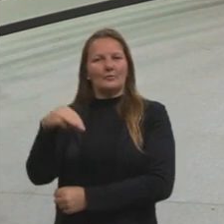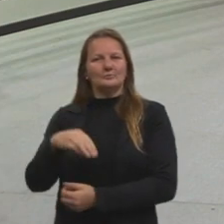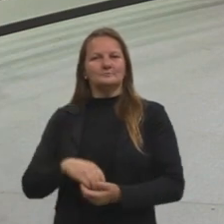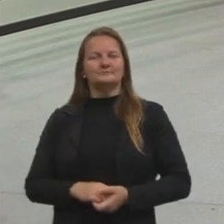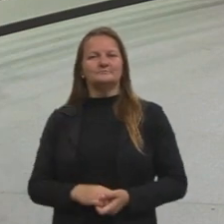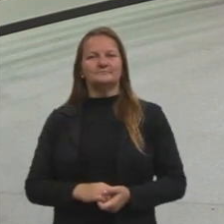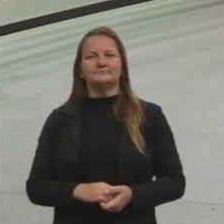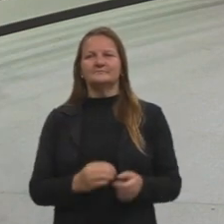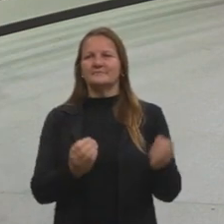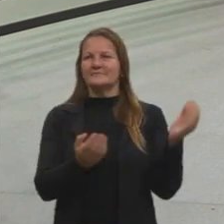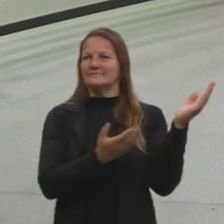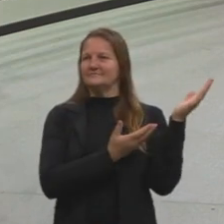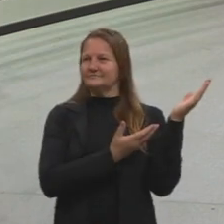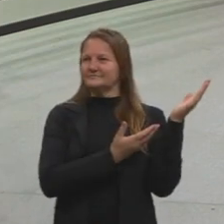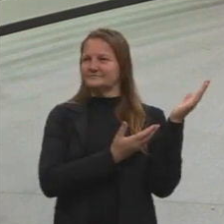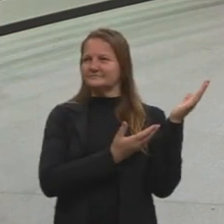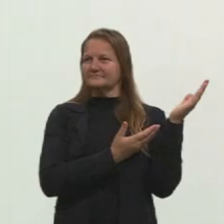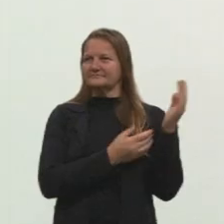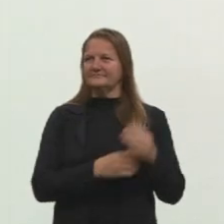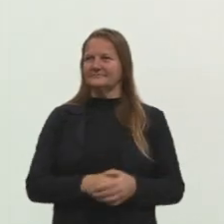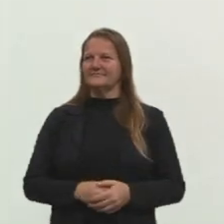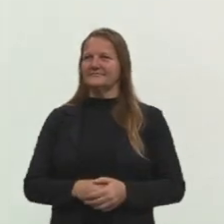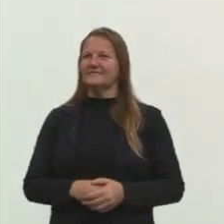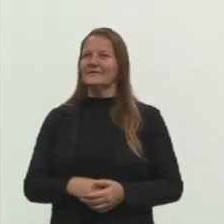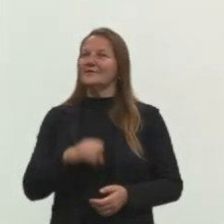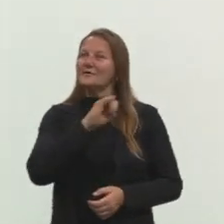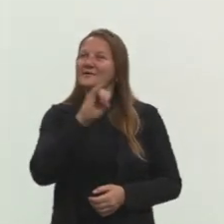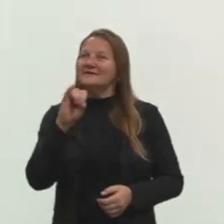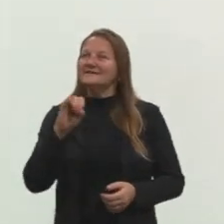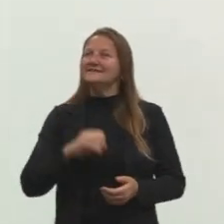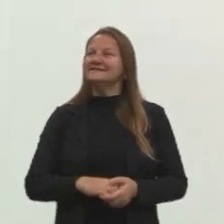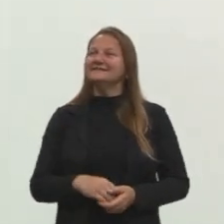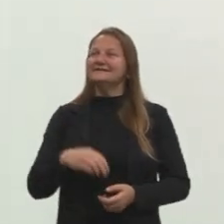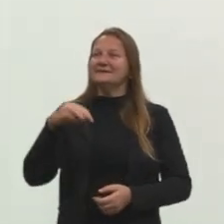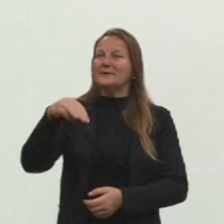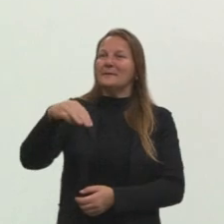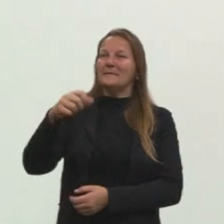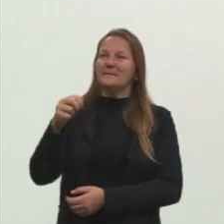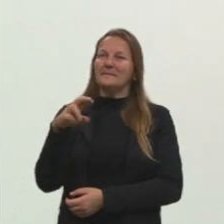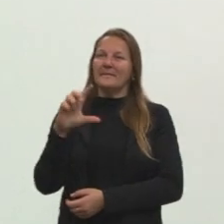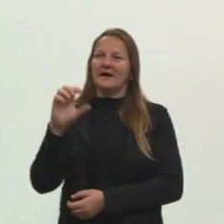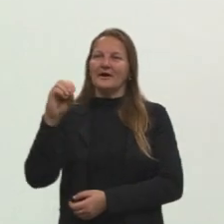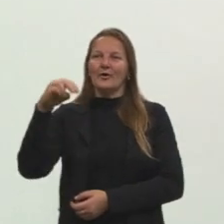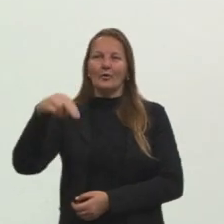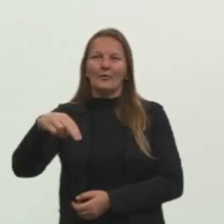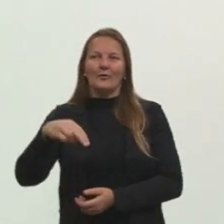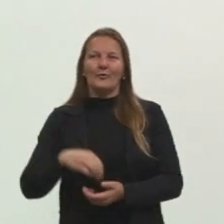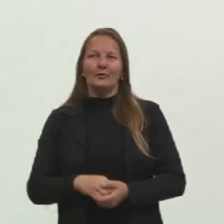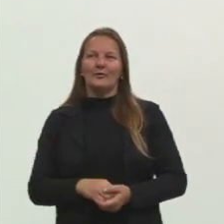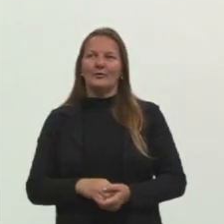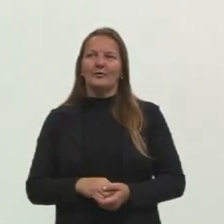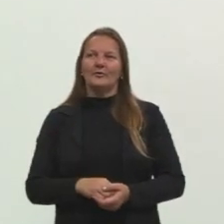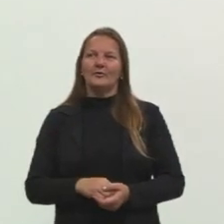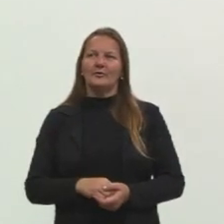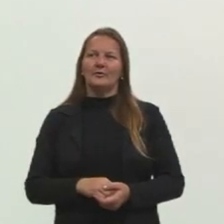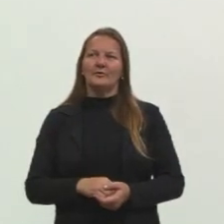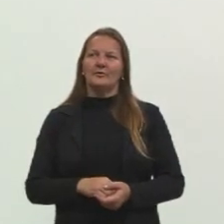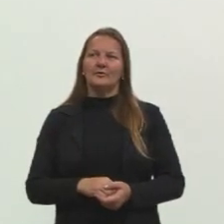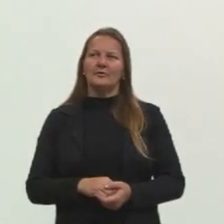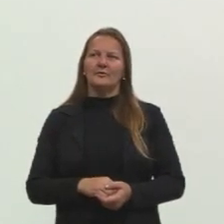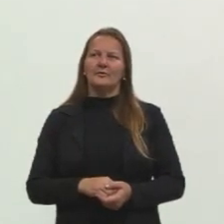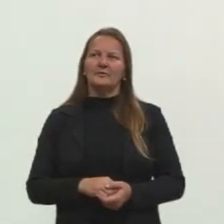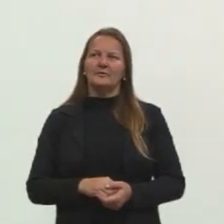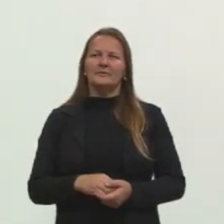vou deixar ele se apresentar então Olá sou o professor Marlon de